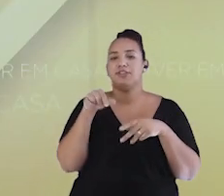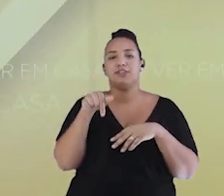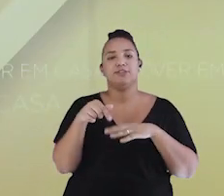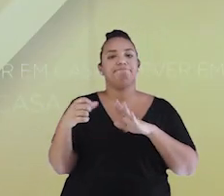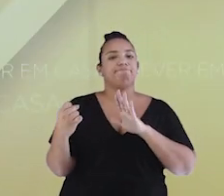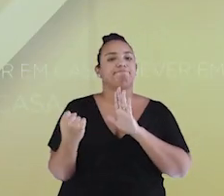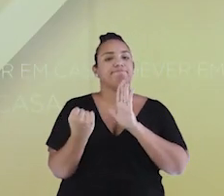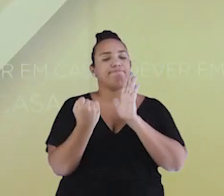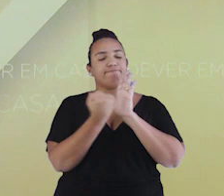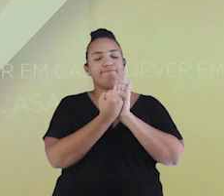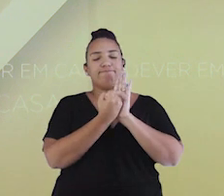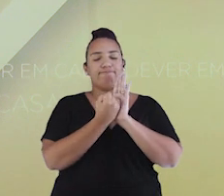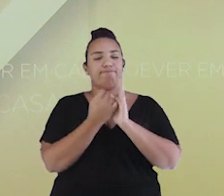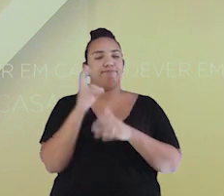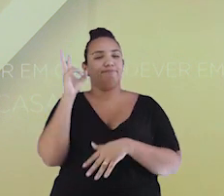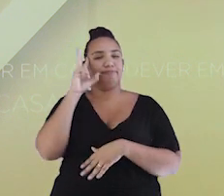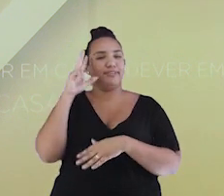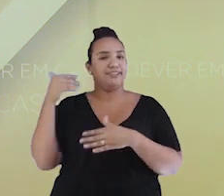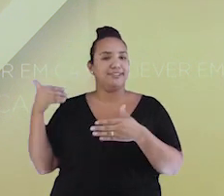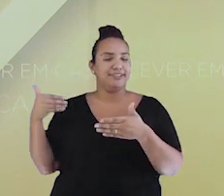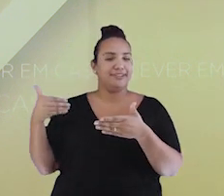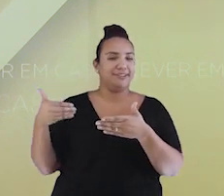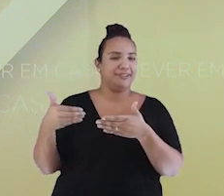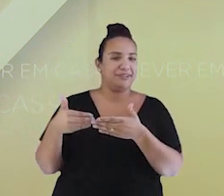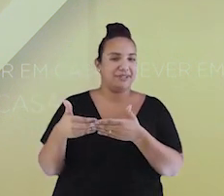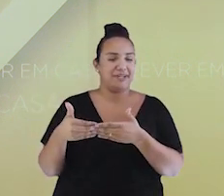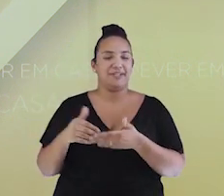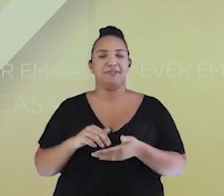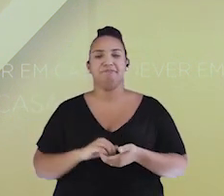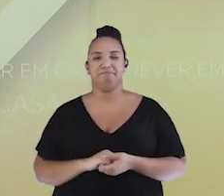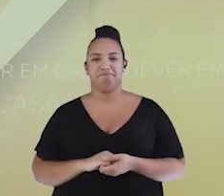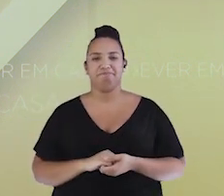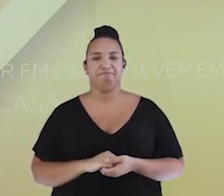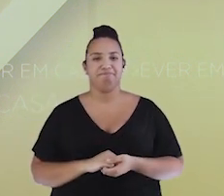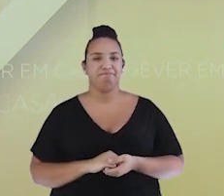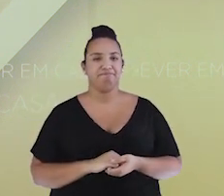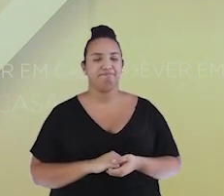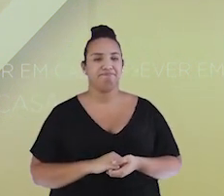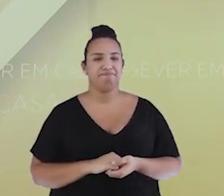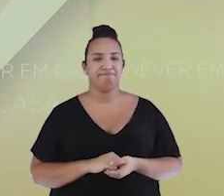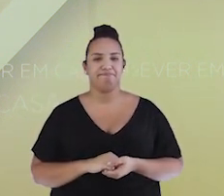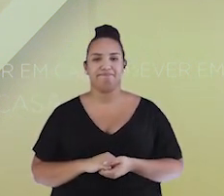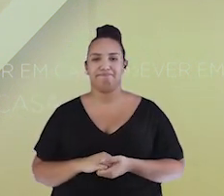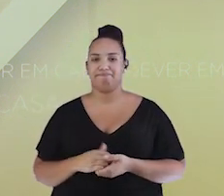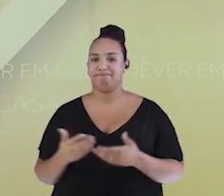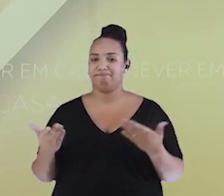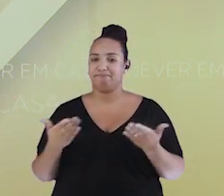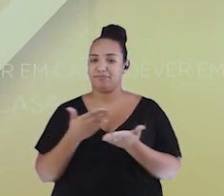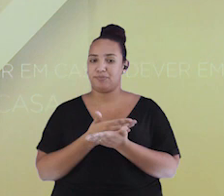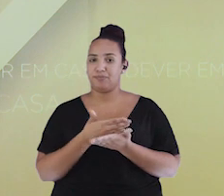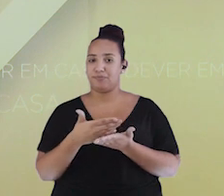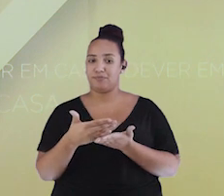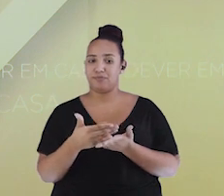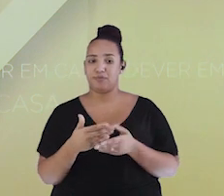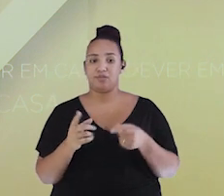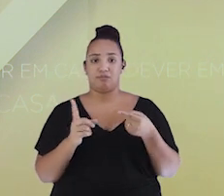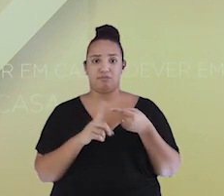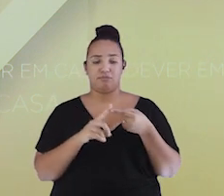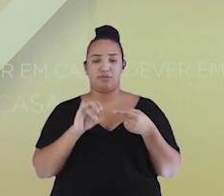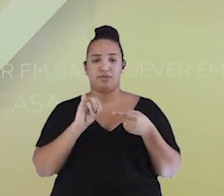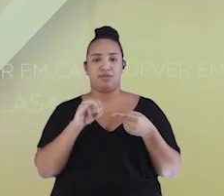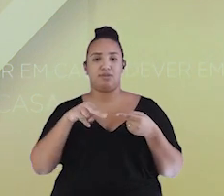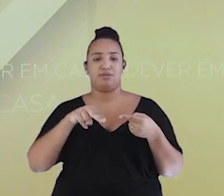que deixaram marcas incríveis de sua existência e muitas heranças culturais. Vamos começar